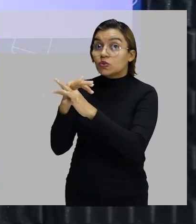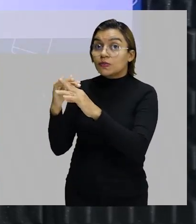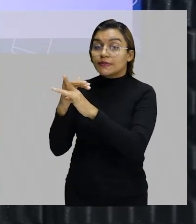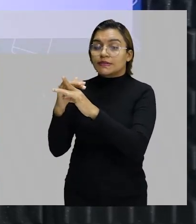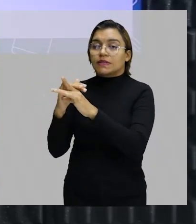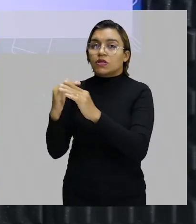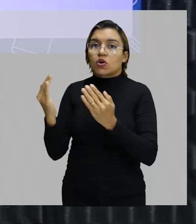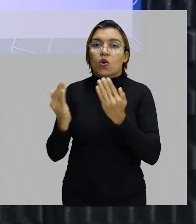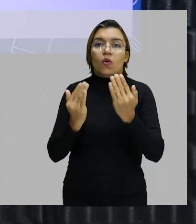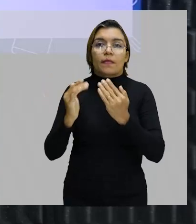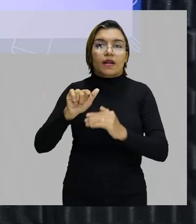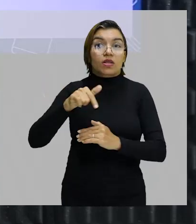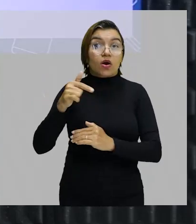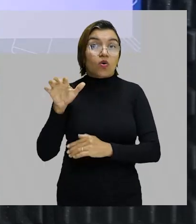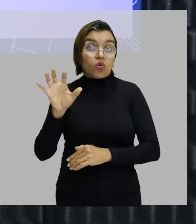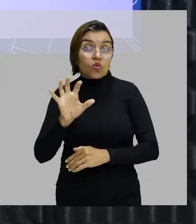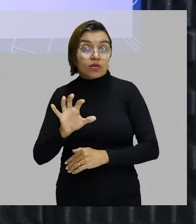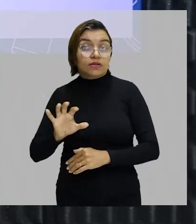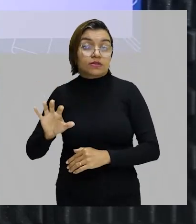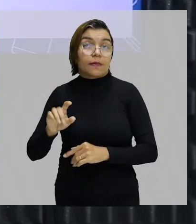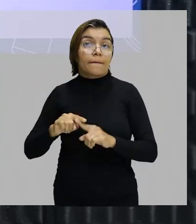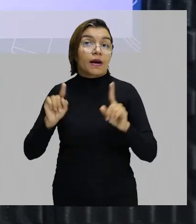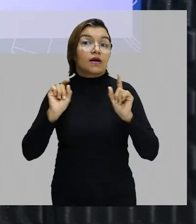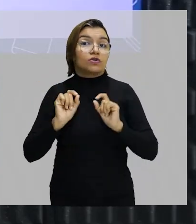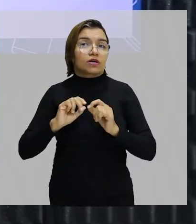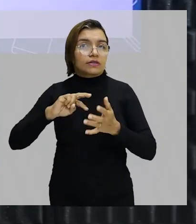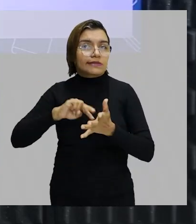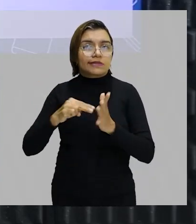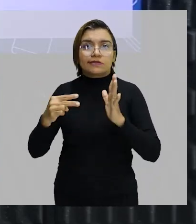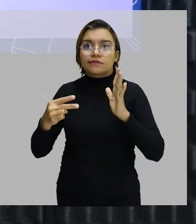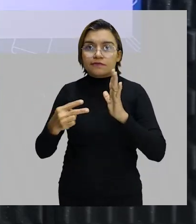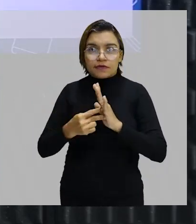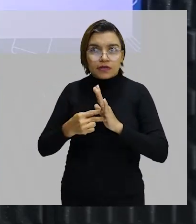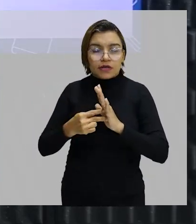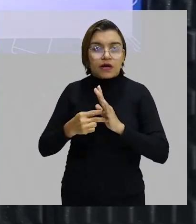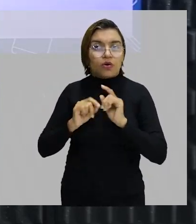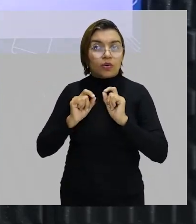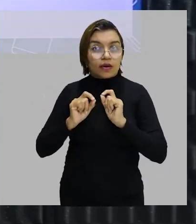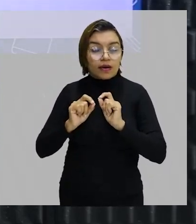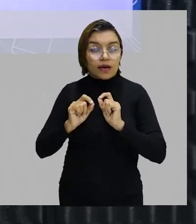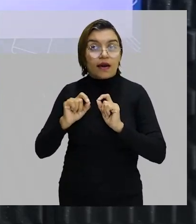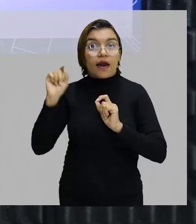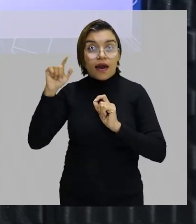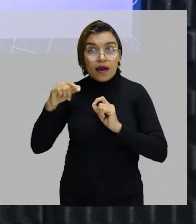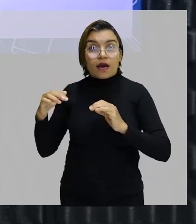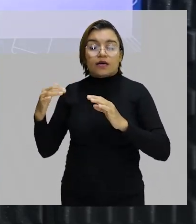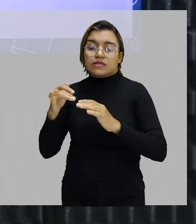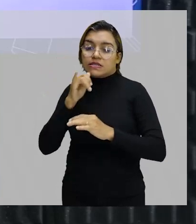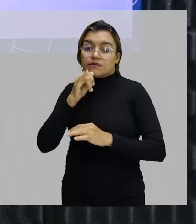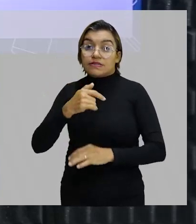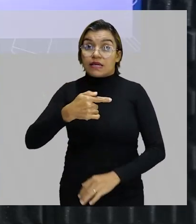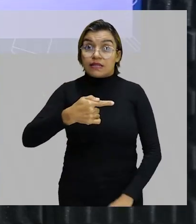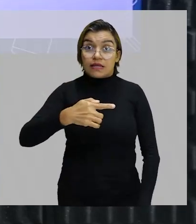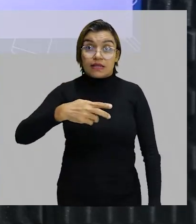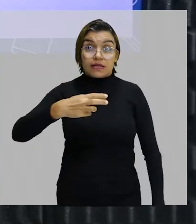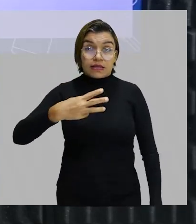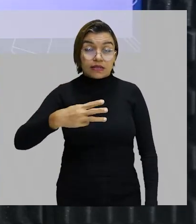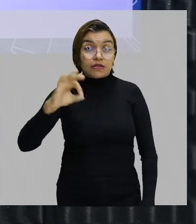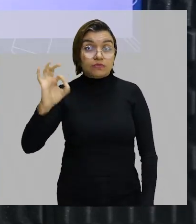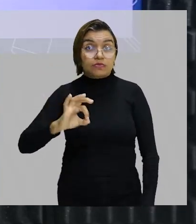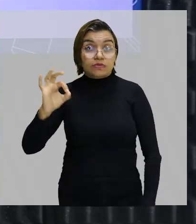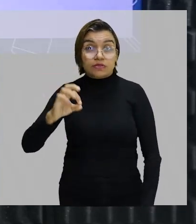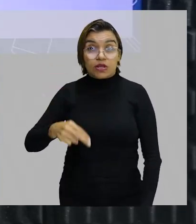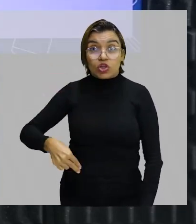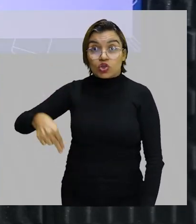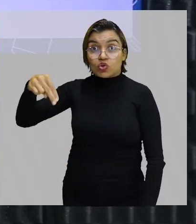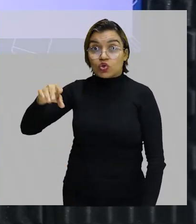se comparado às outras regiões. Mas isso não significa dizer que ela não é urbana, pelo contrário. 73% da população do